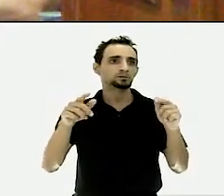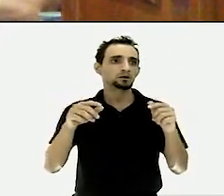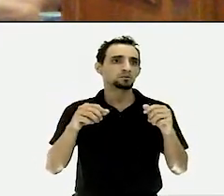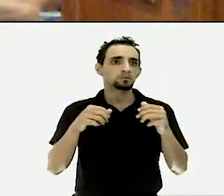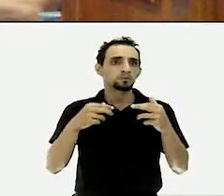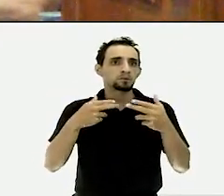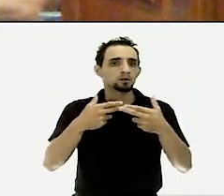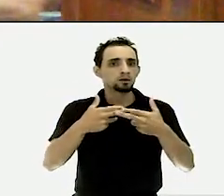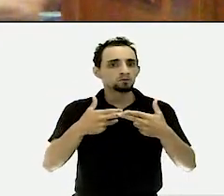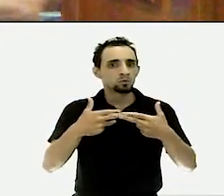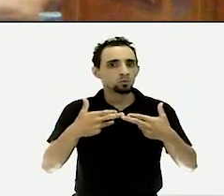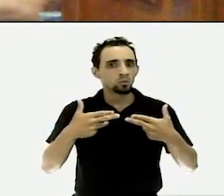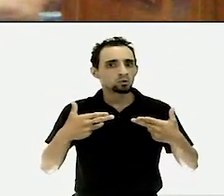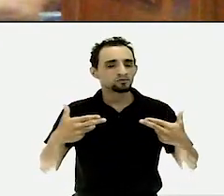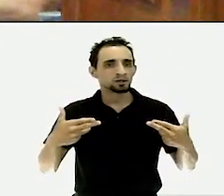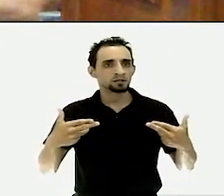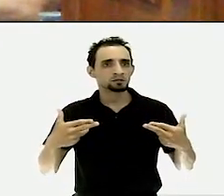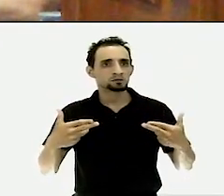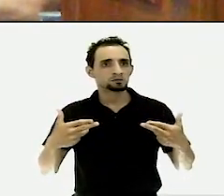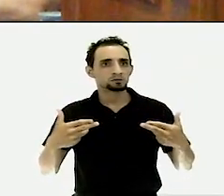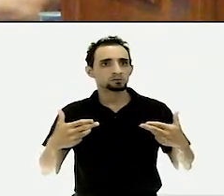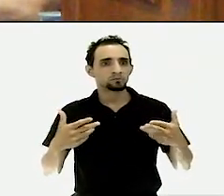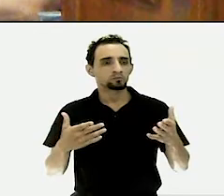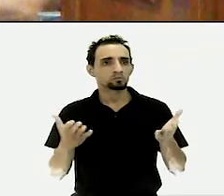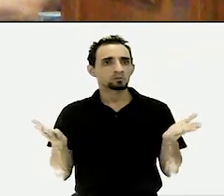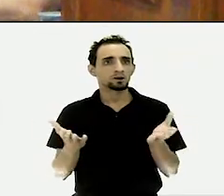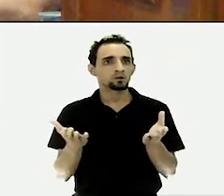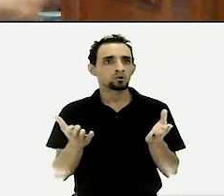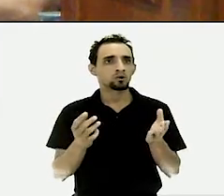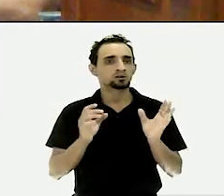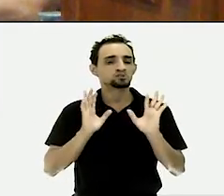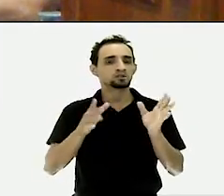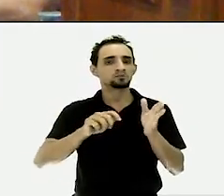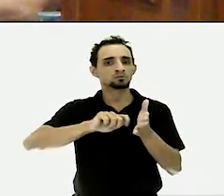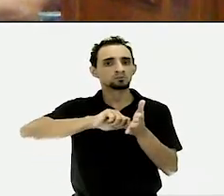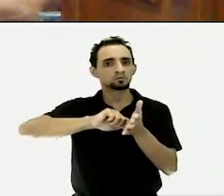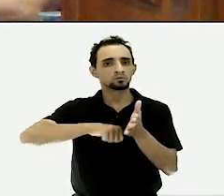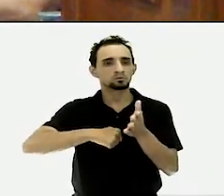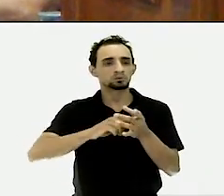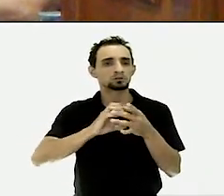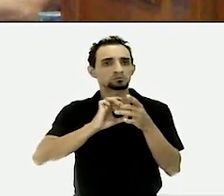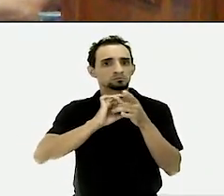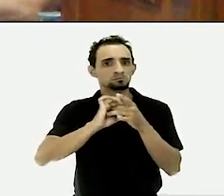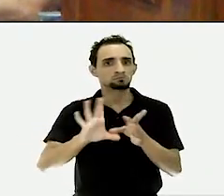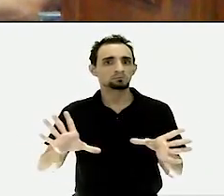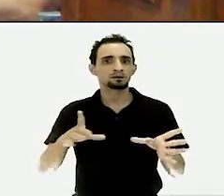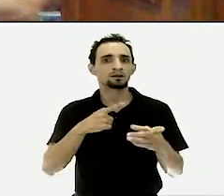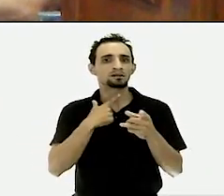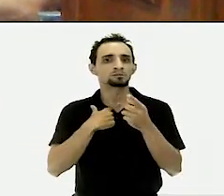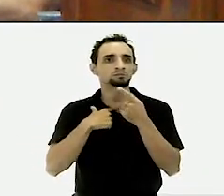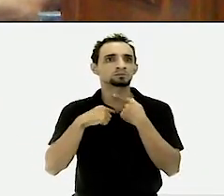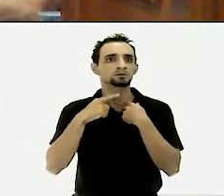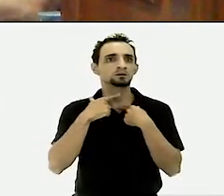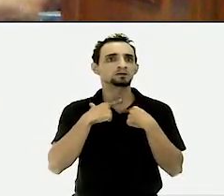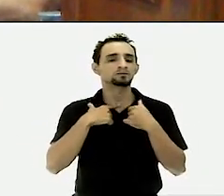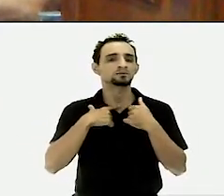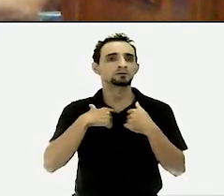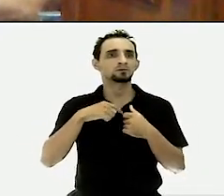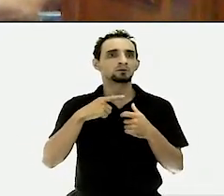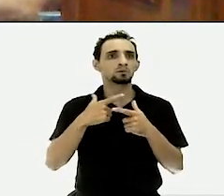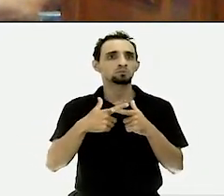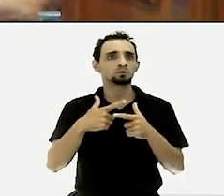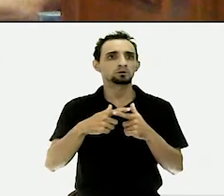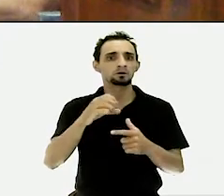As construções antigas talvez não tenha jeito, porque foram feitos no tempo da carroça, né? Carroça, do carro de